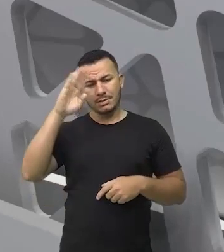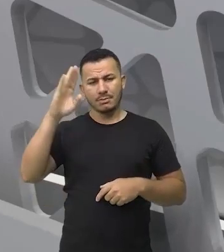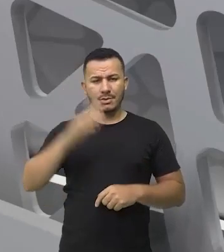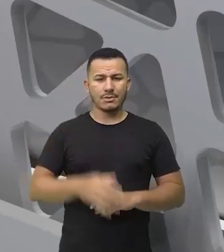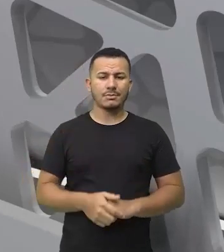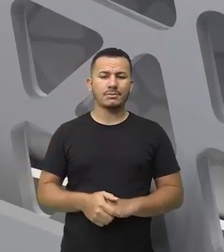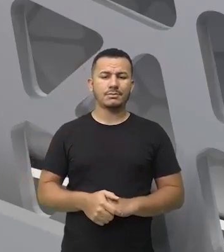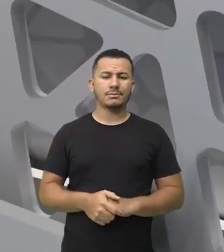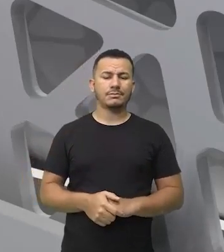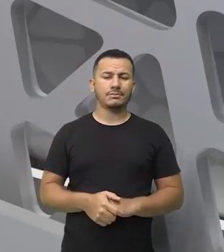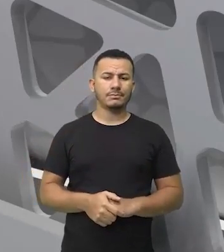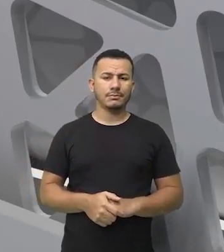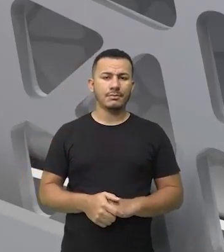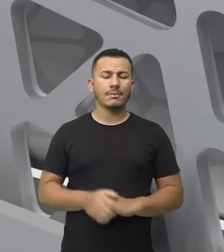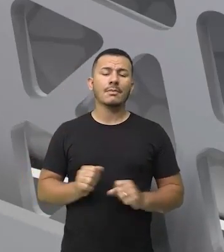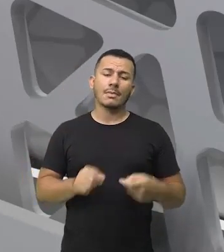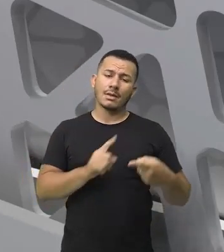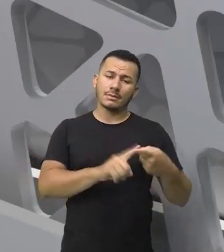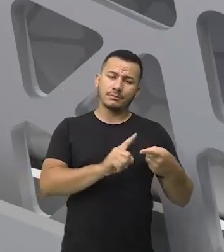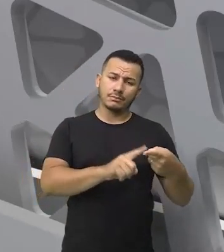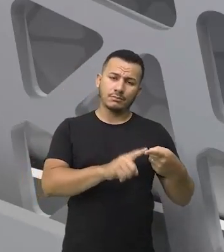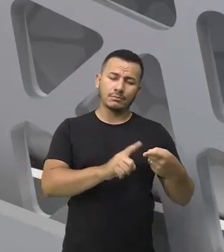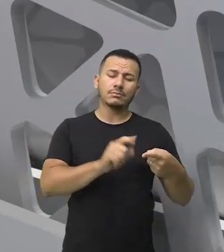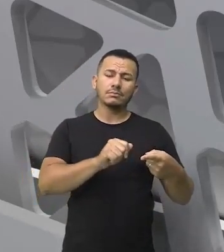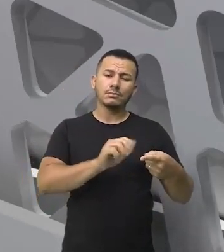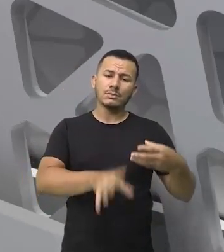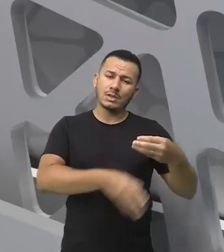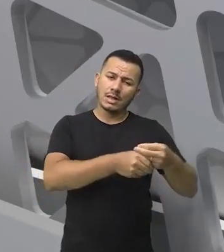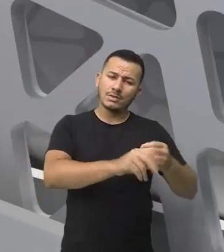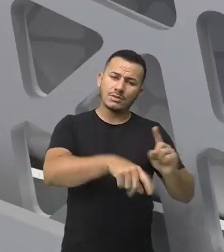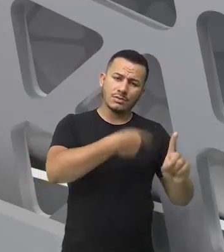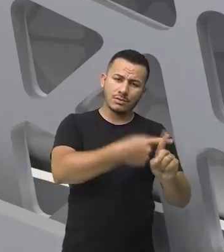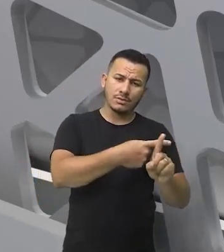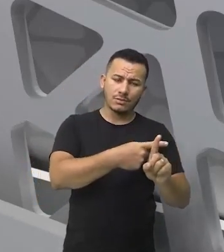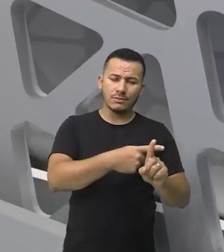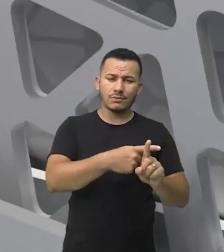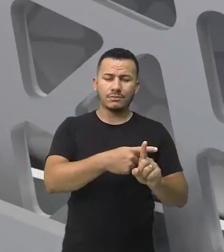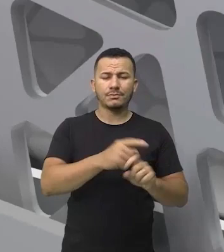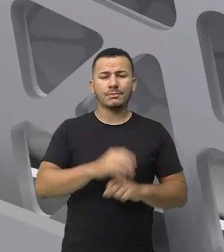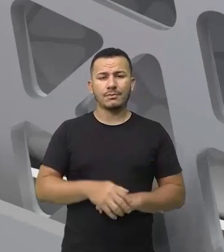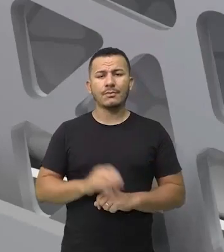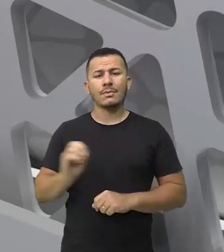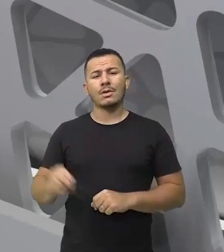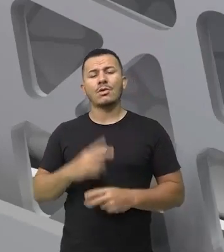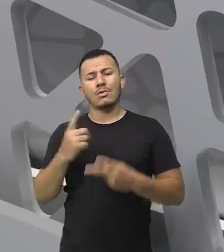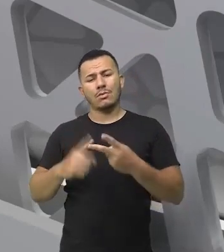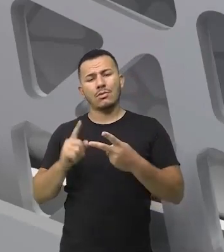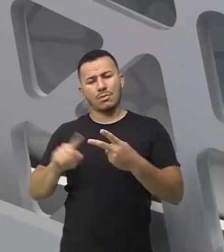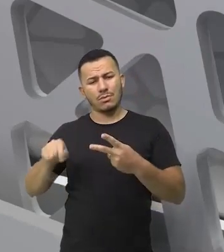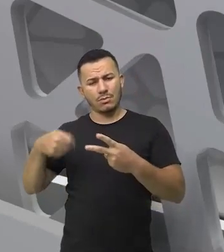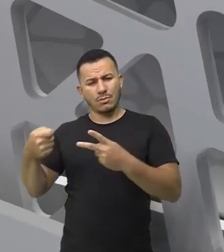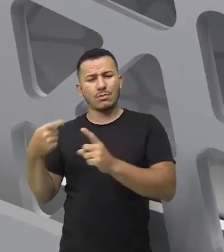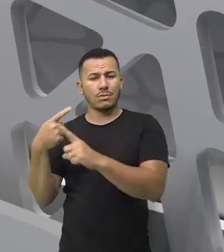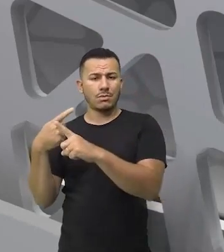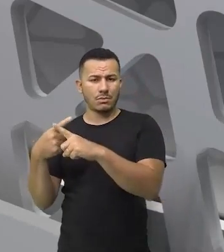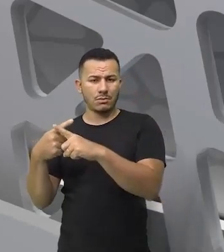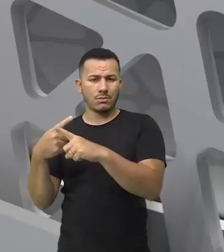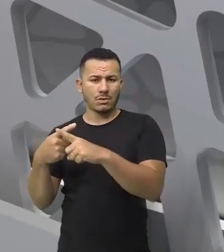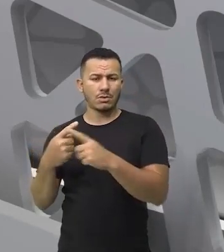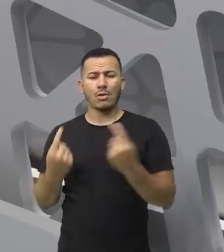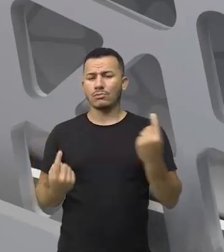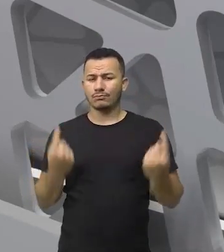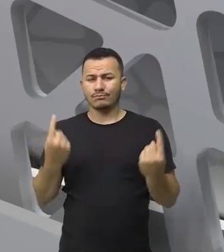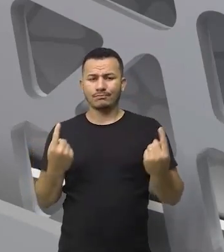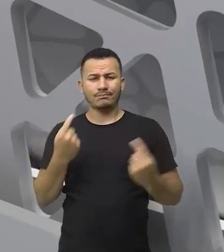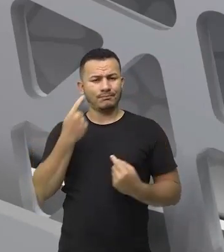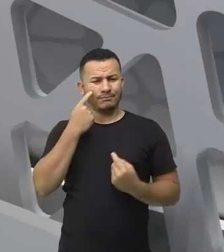no início da nossa abertura. Eu posso usar o princípio aditivo ou o princípio multiplicativo, ok?